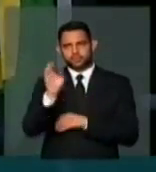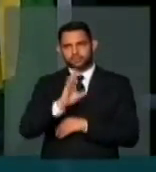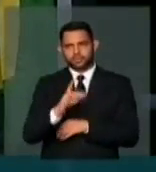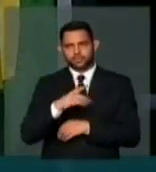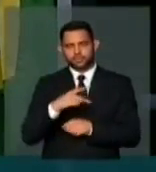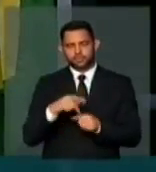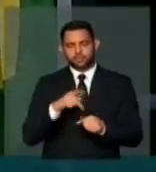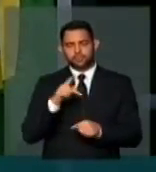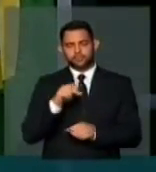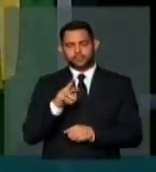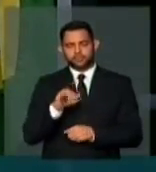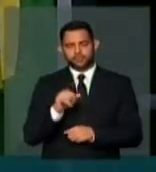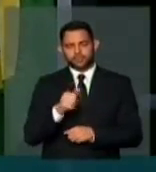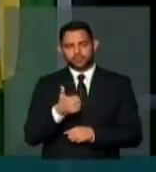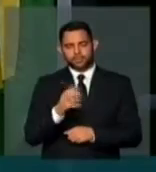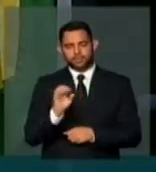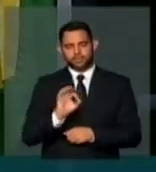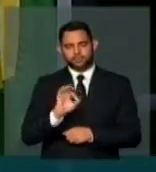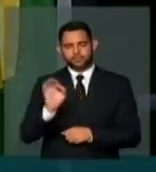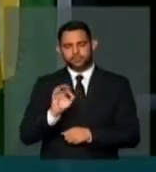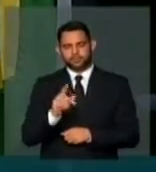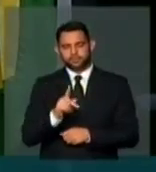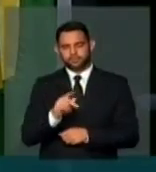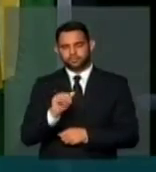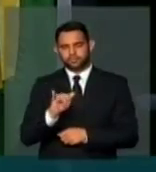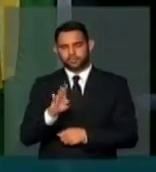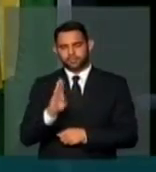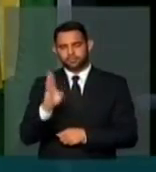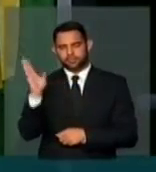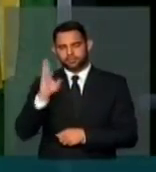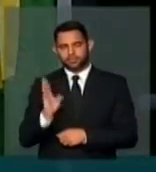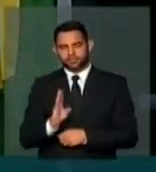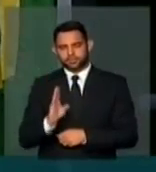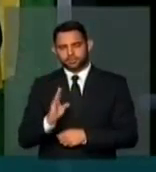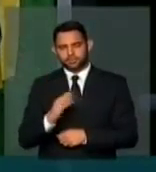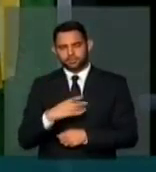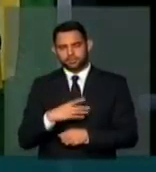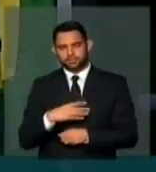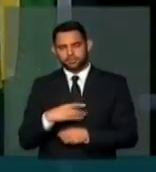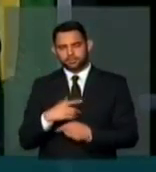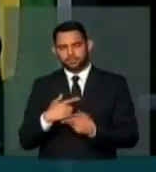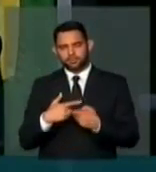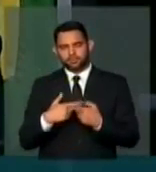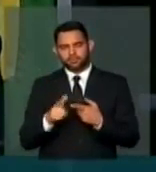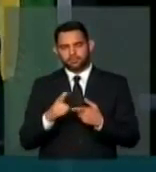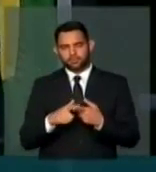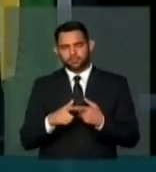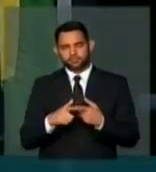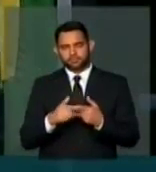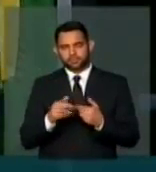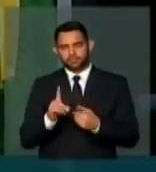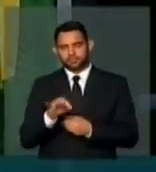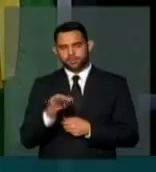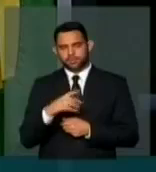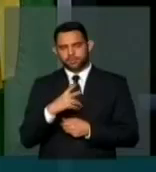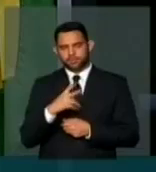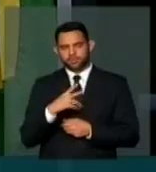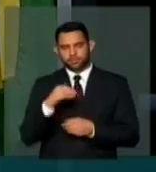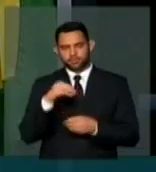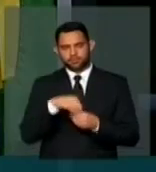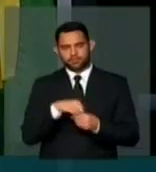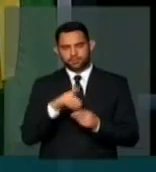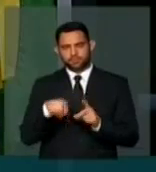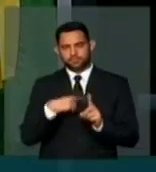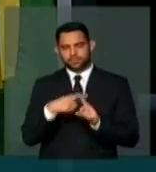é a Petrobras, que ocupa 10% do PIB e leva o país a uma derrocada desta, na fonte